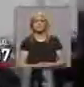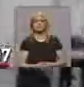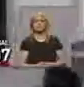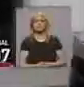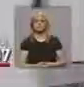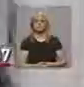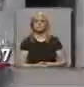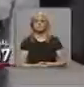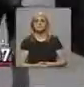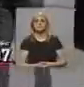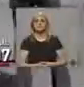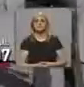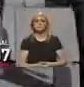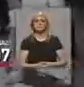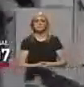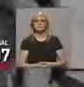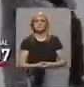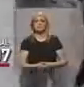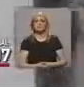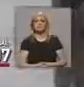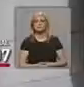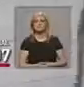a teus pés eu